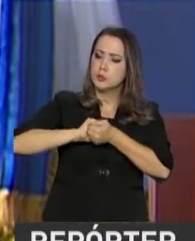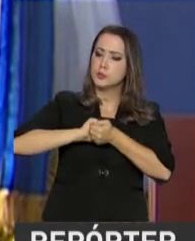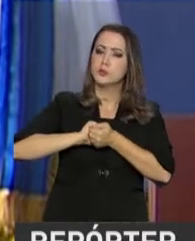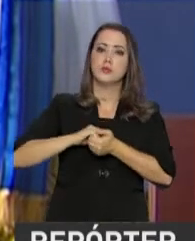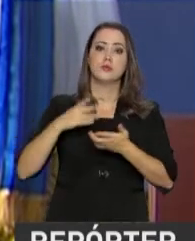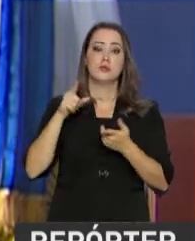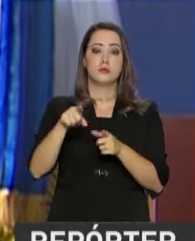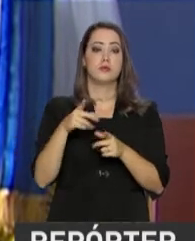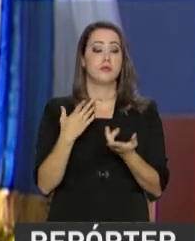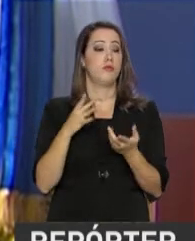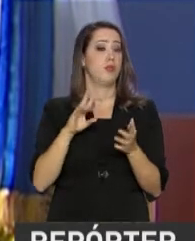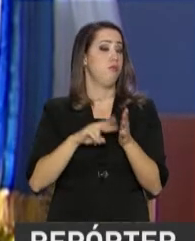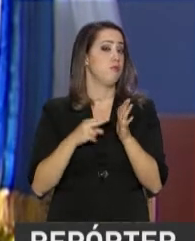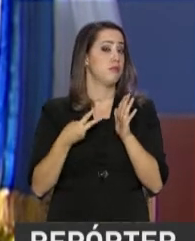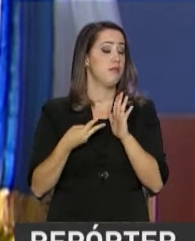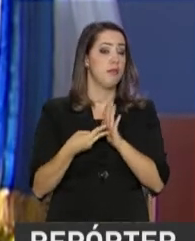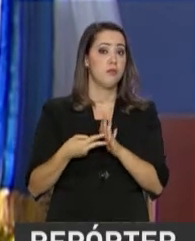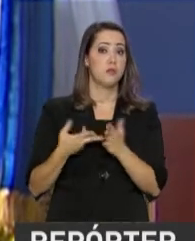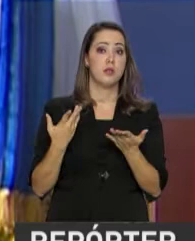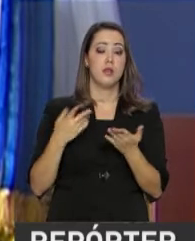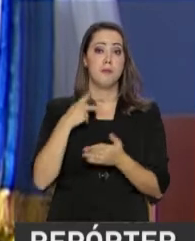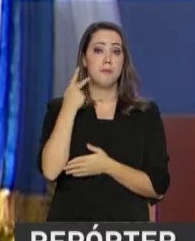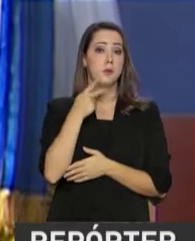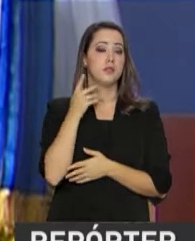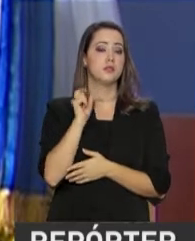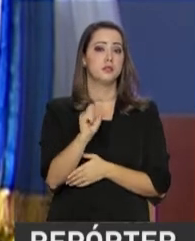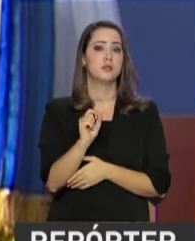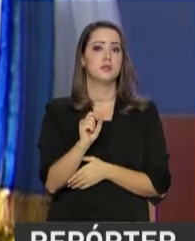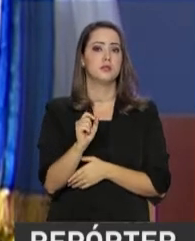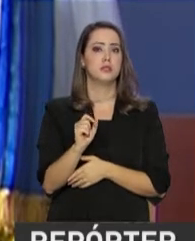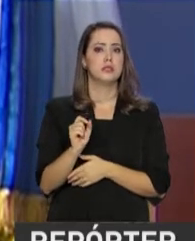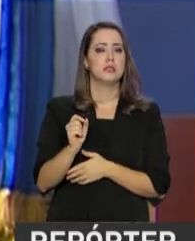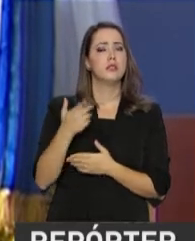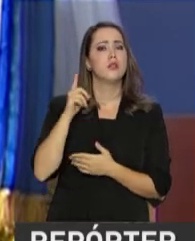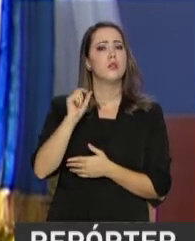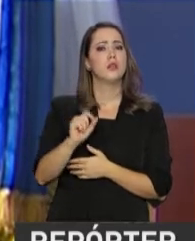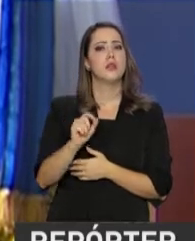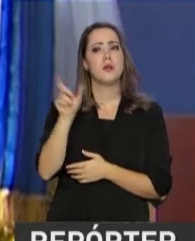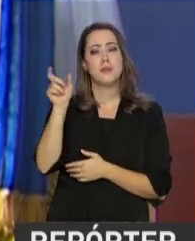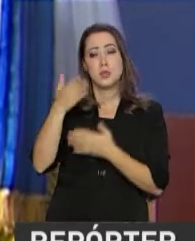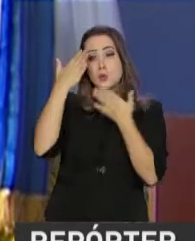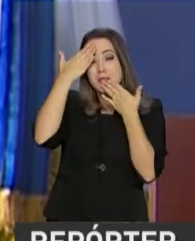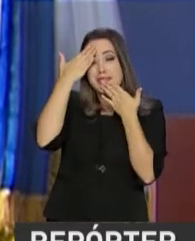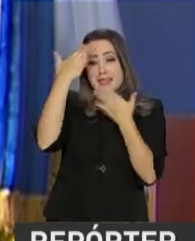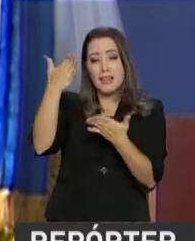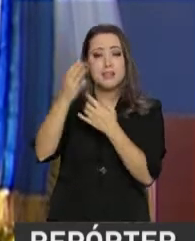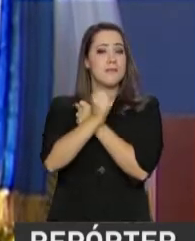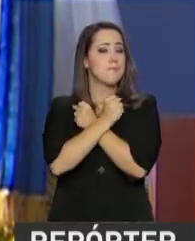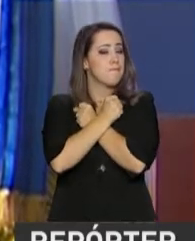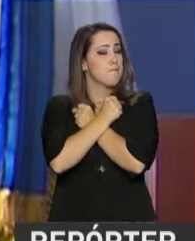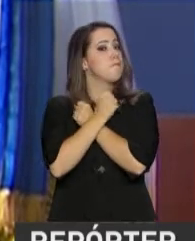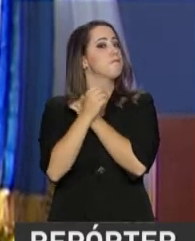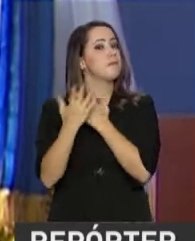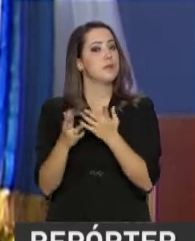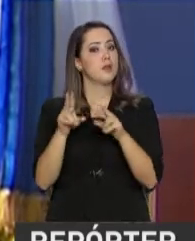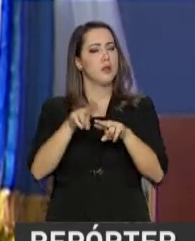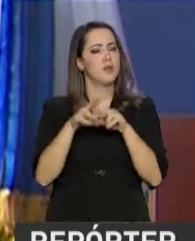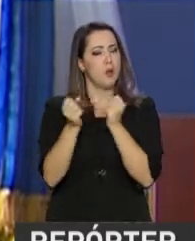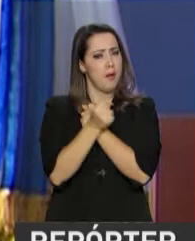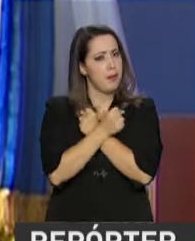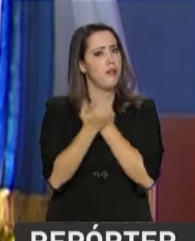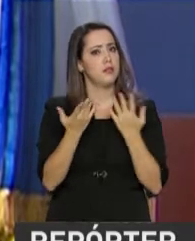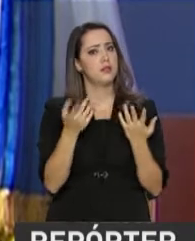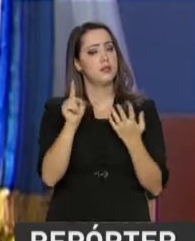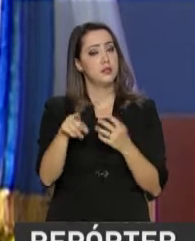no sentido no sentido político da palavra aquela coisa da pessoa agradecer fraternalmente por meio de um abraço